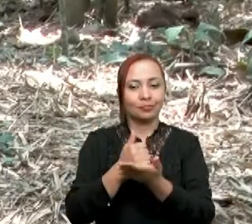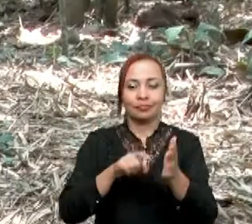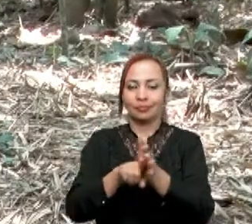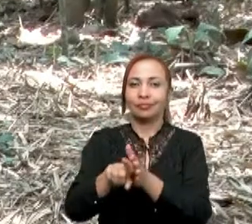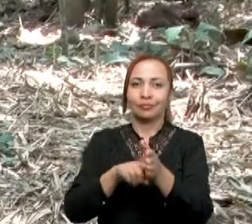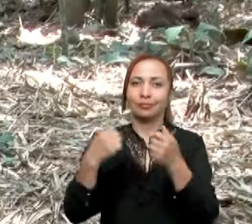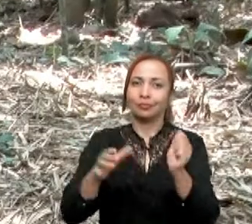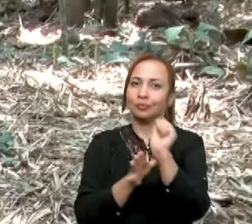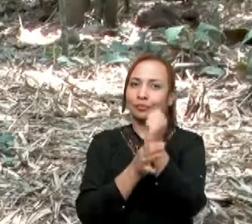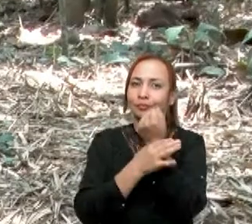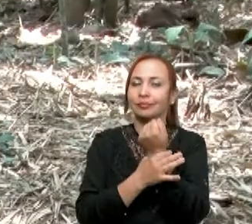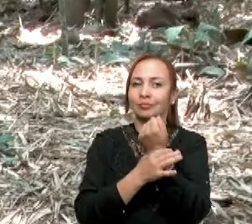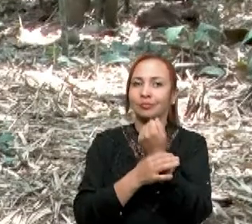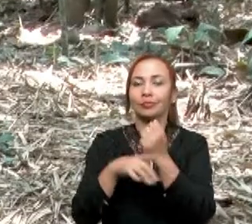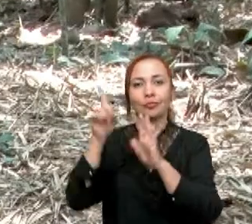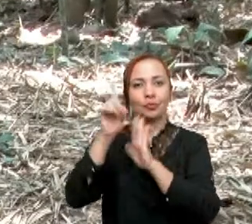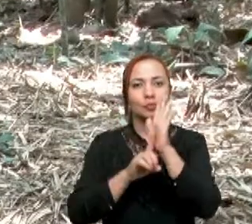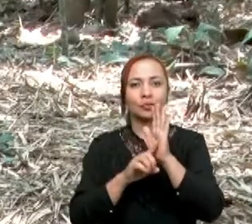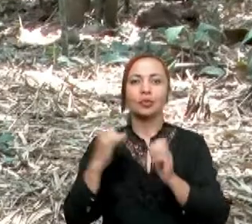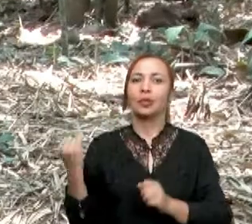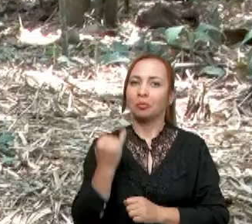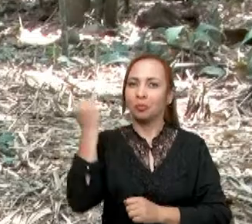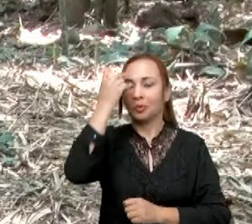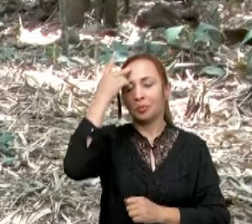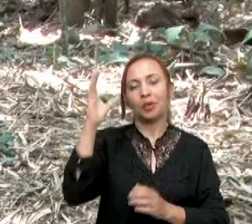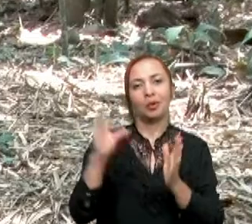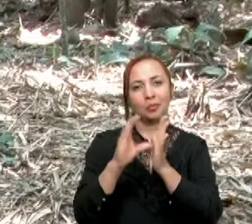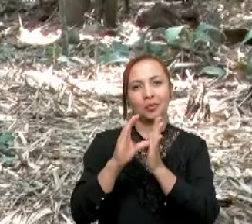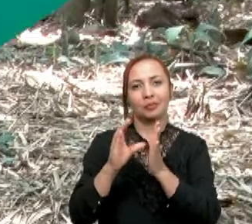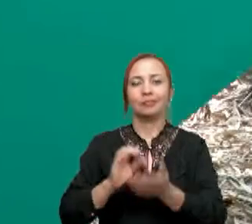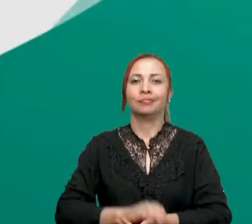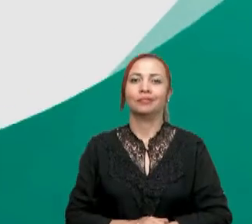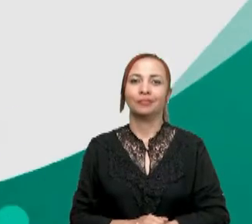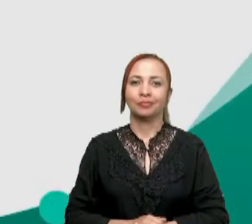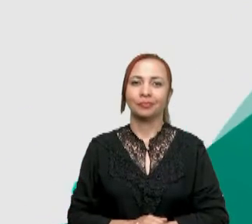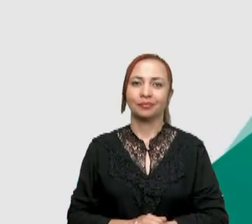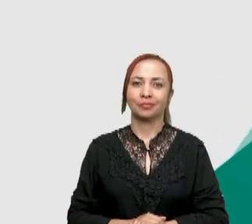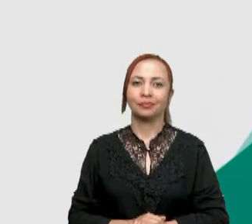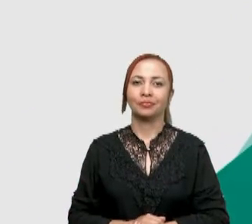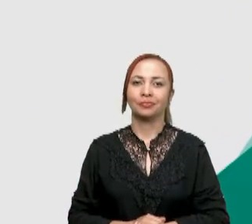pesquisa pode ajudar a garantir direitos essenciais dessas comunidades